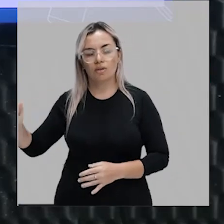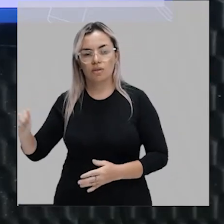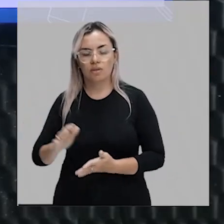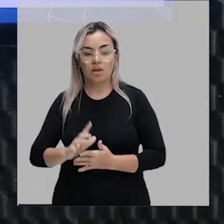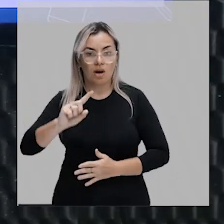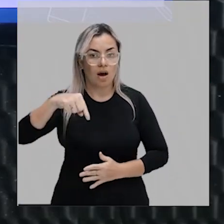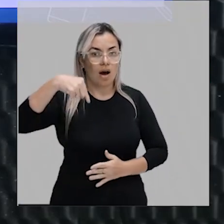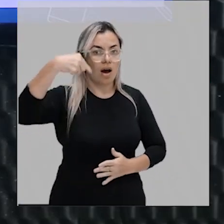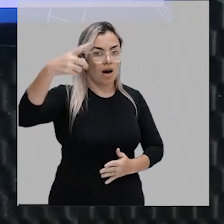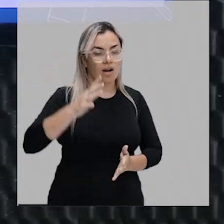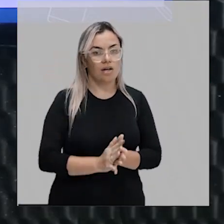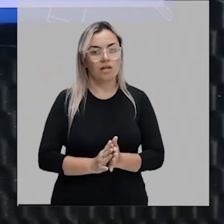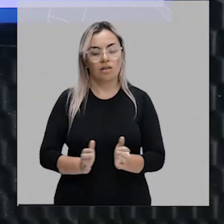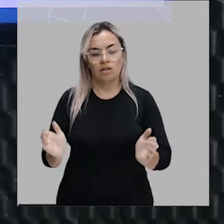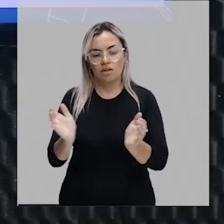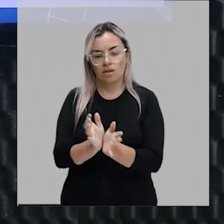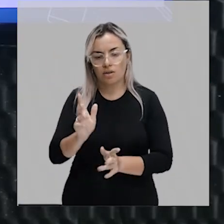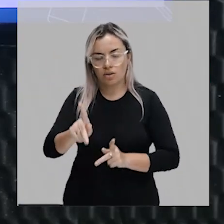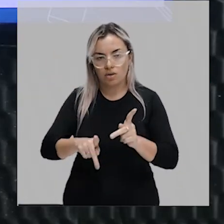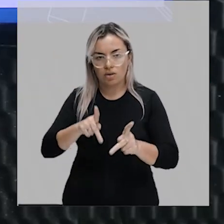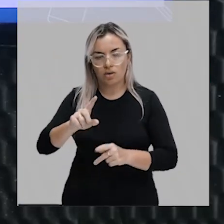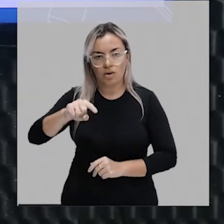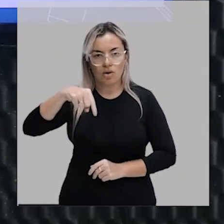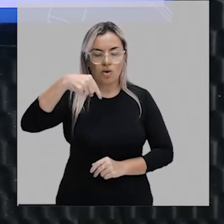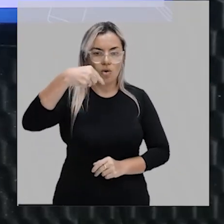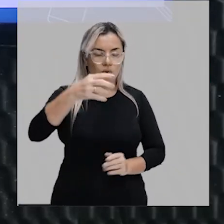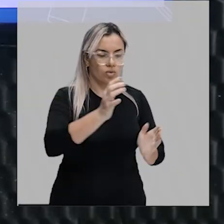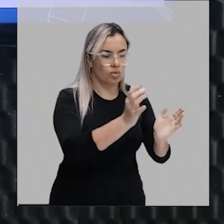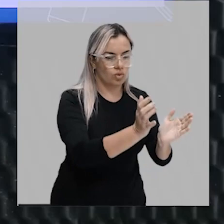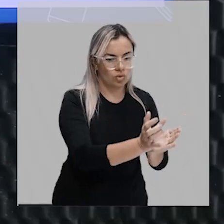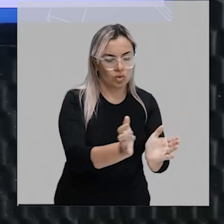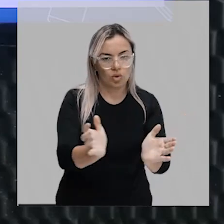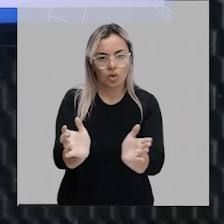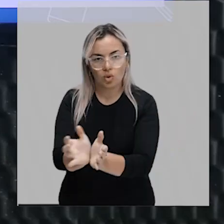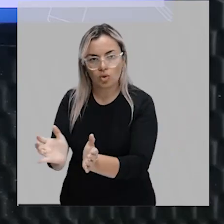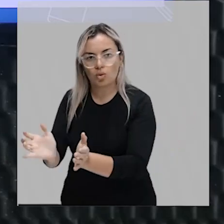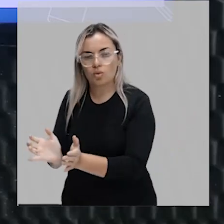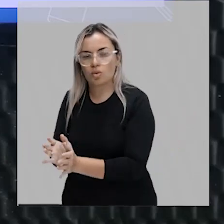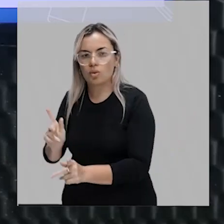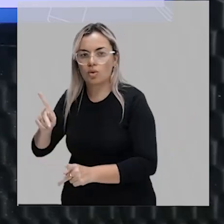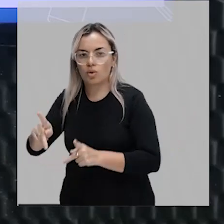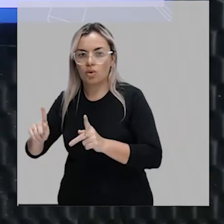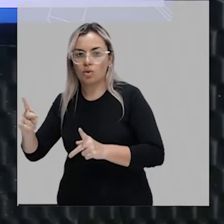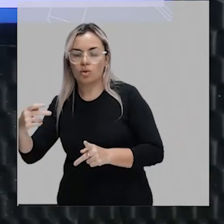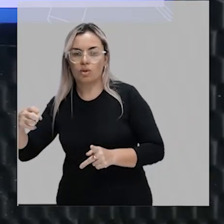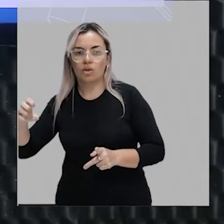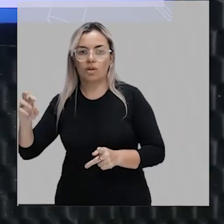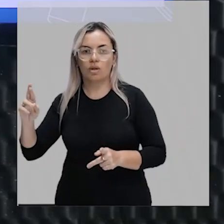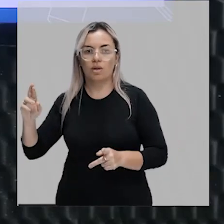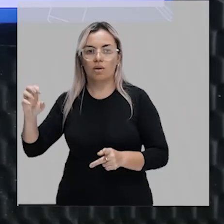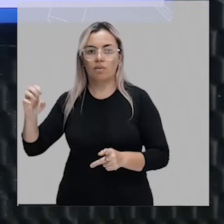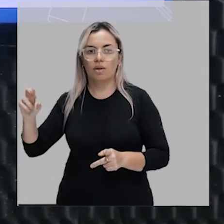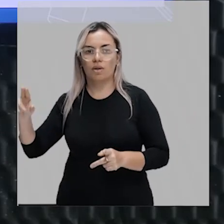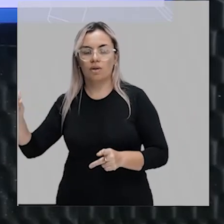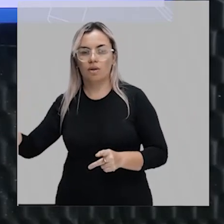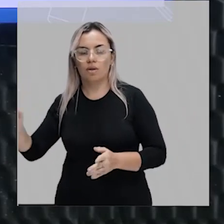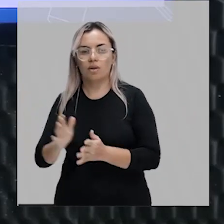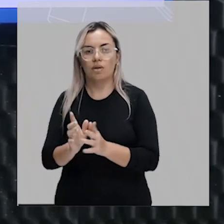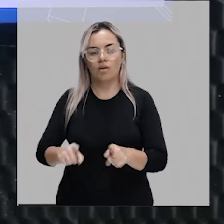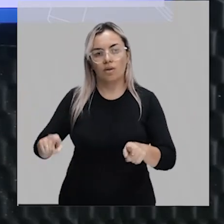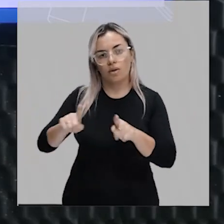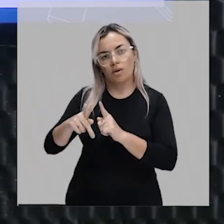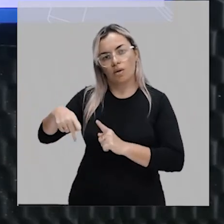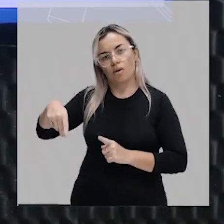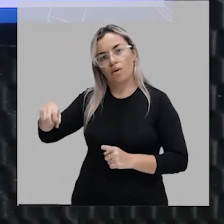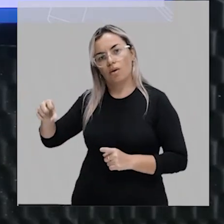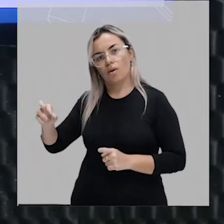Além dessas civilizações, outras civilizações irão surgir por aqui também. Os hebreus, os